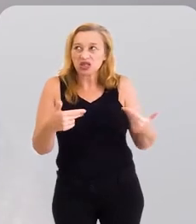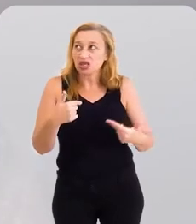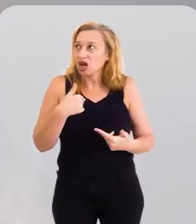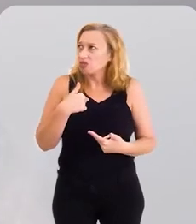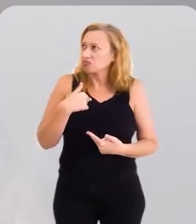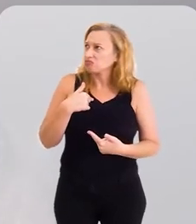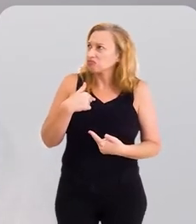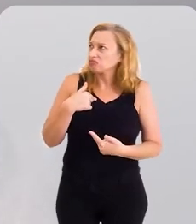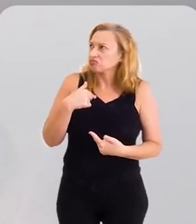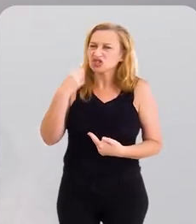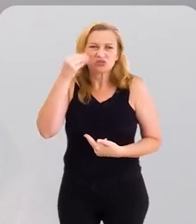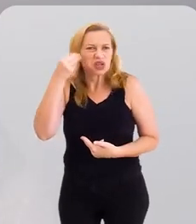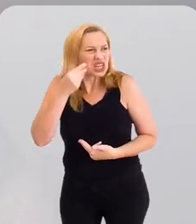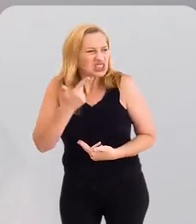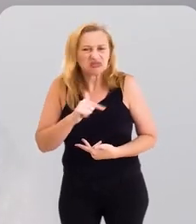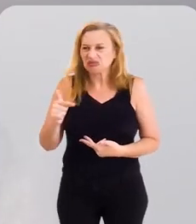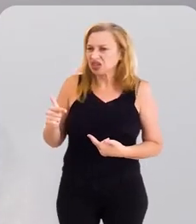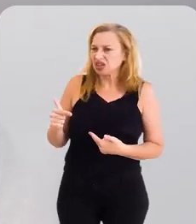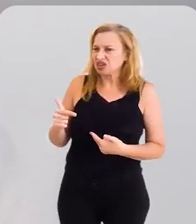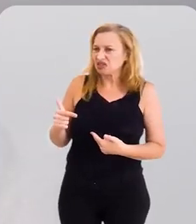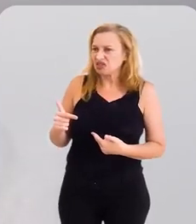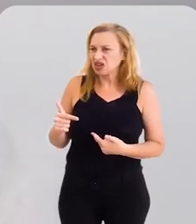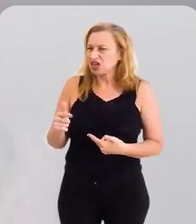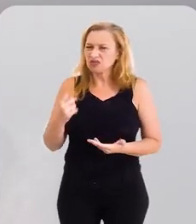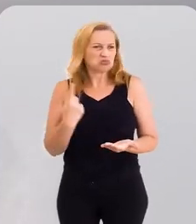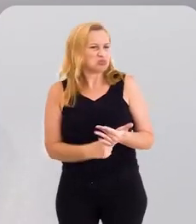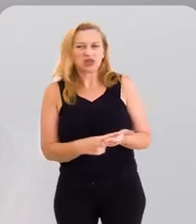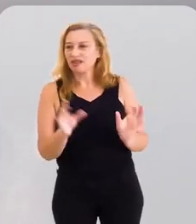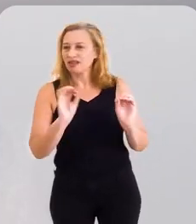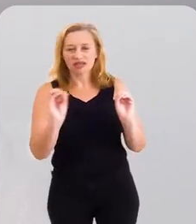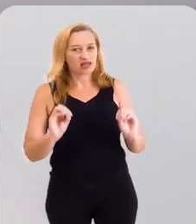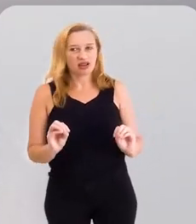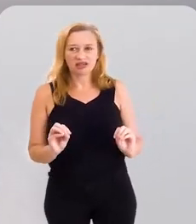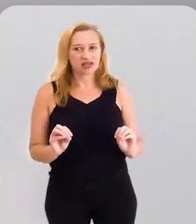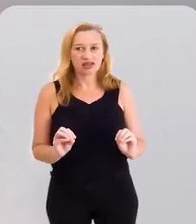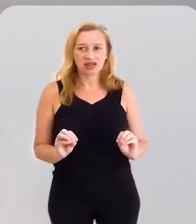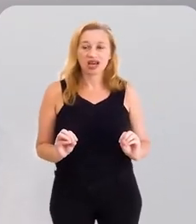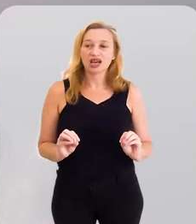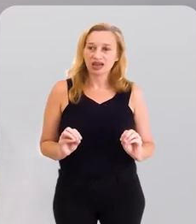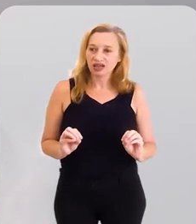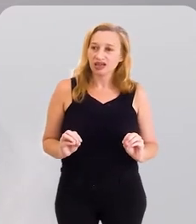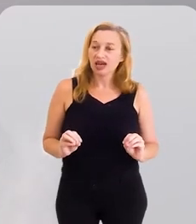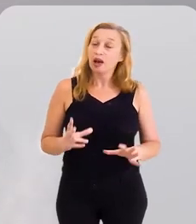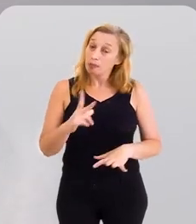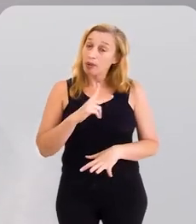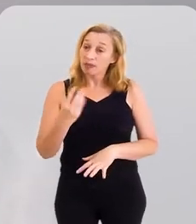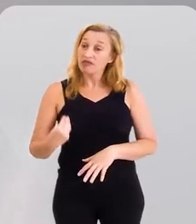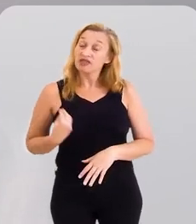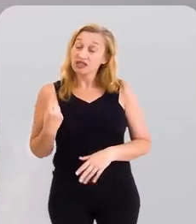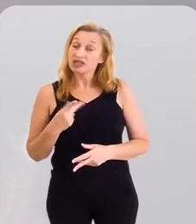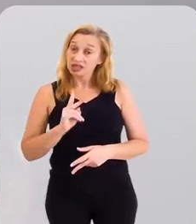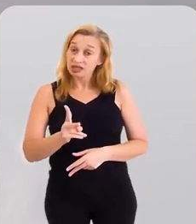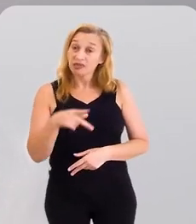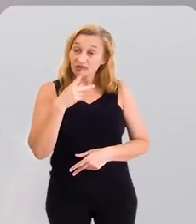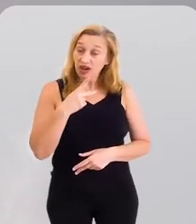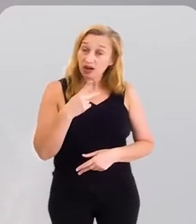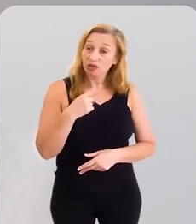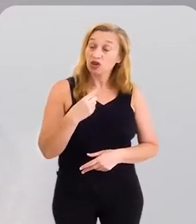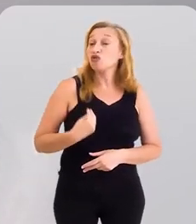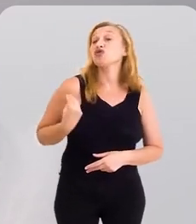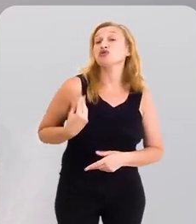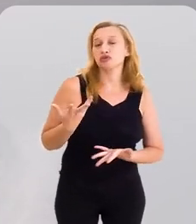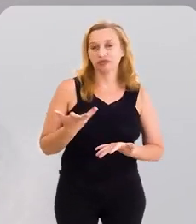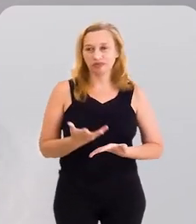de alguma coisa que eu não testei, que eu não verifiquei, que eu não estou comprometida até o último fio do meu cabelo na minha própria vida com essas